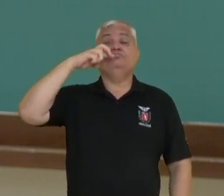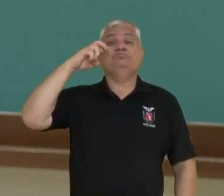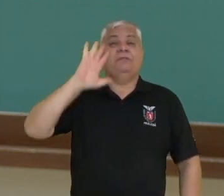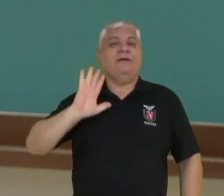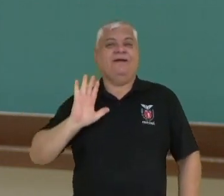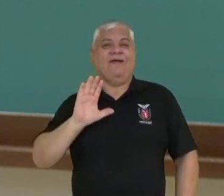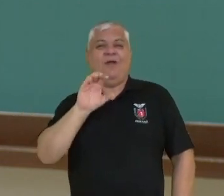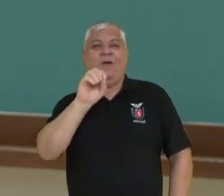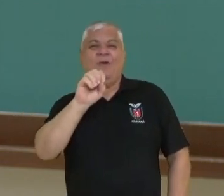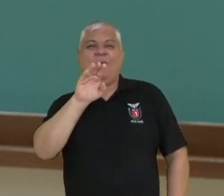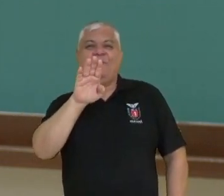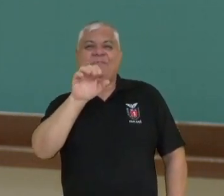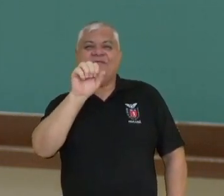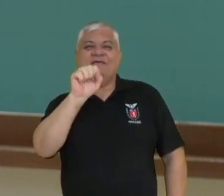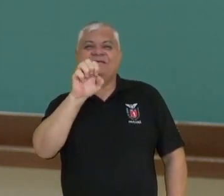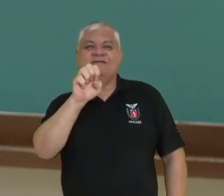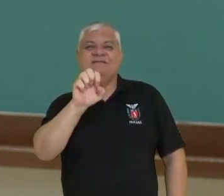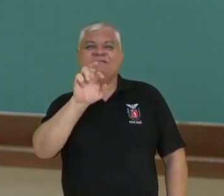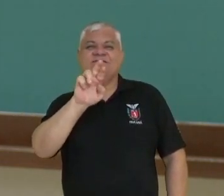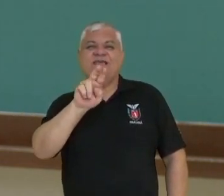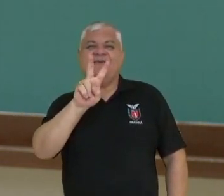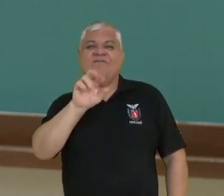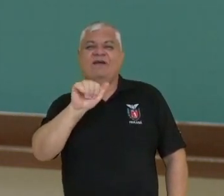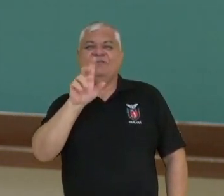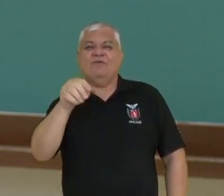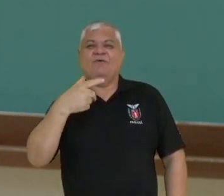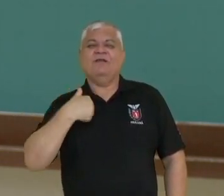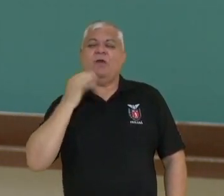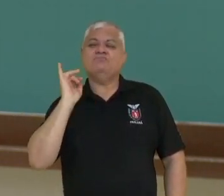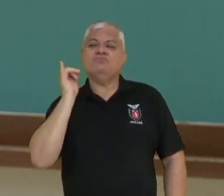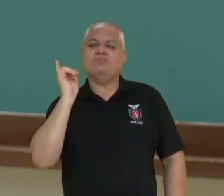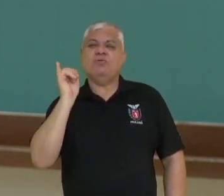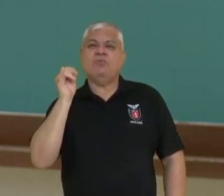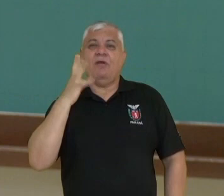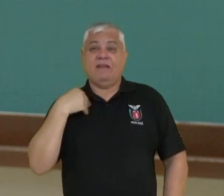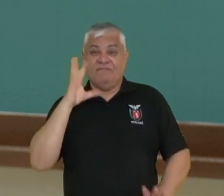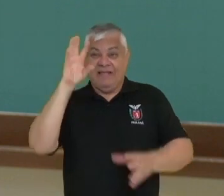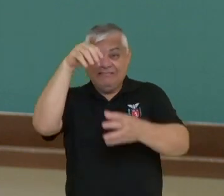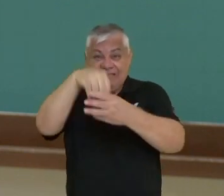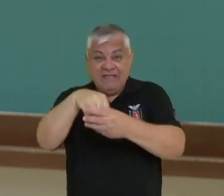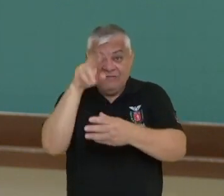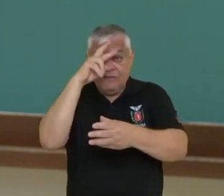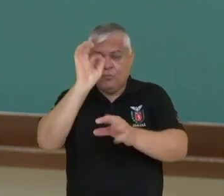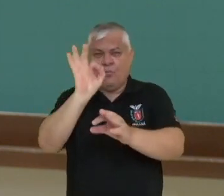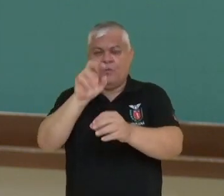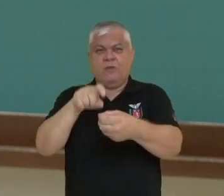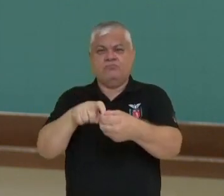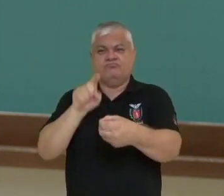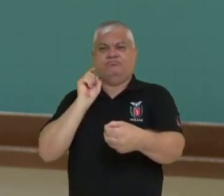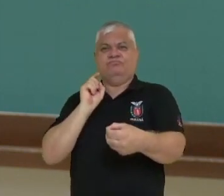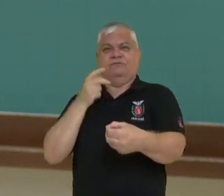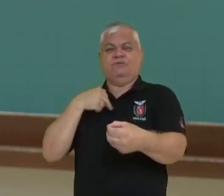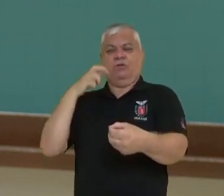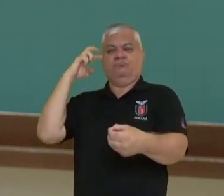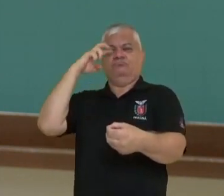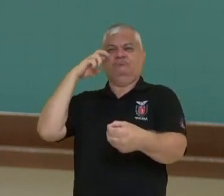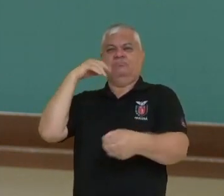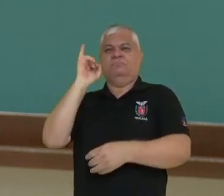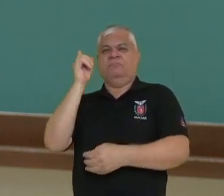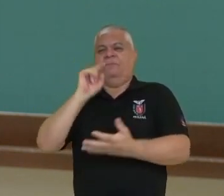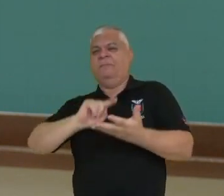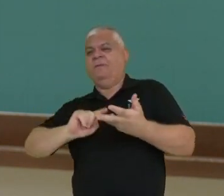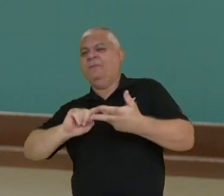narrador observador? Aquele que relata os fatos. Né? Ele não se envolve, ele não se coloca na história